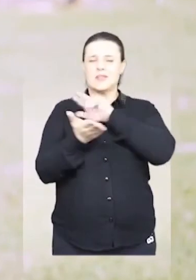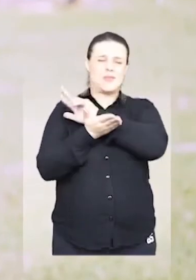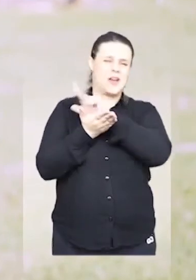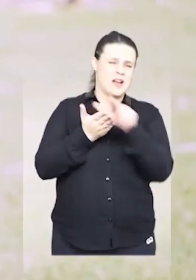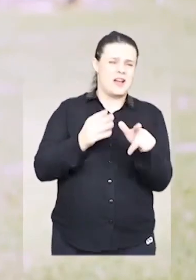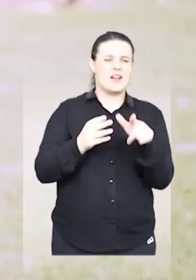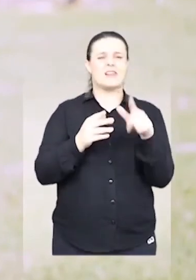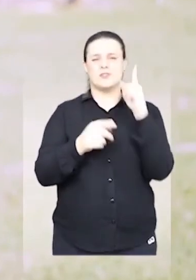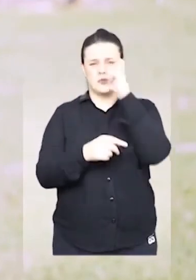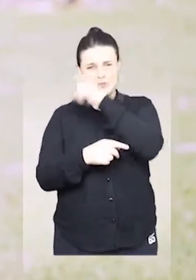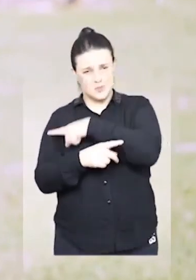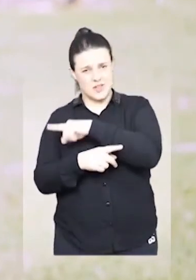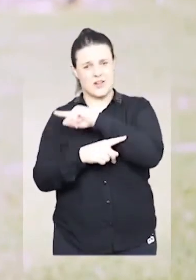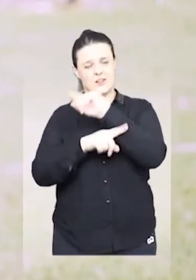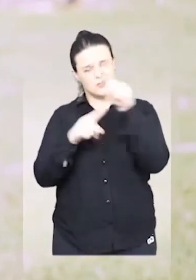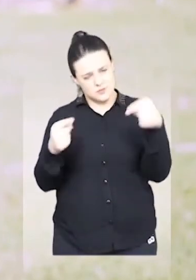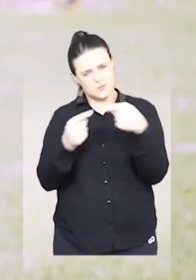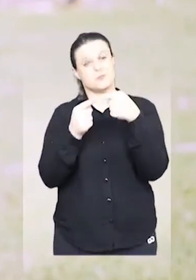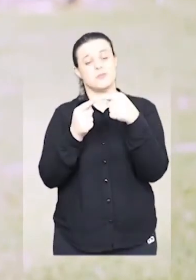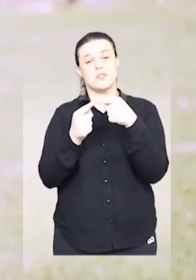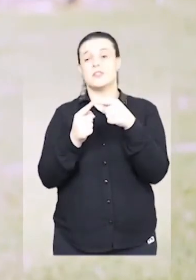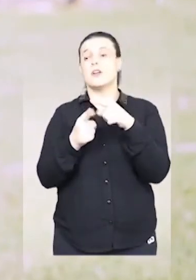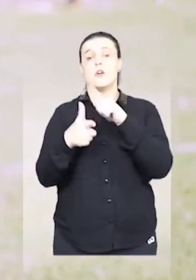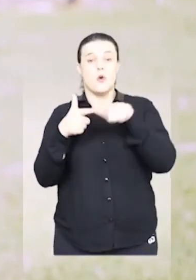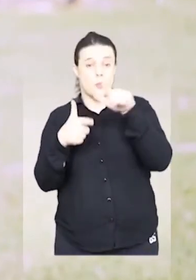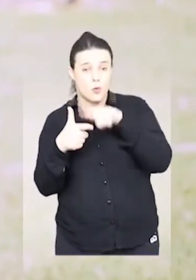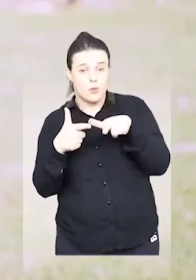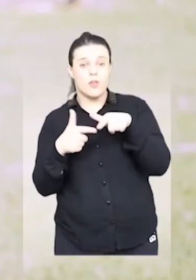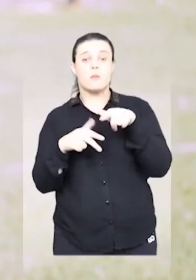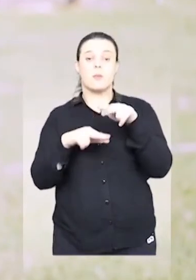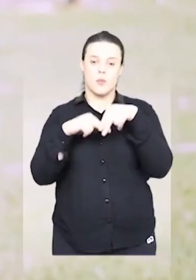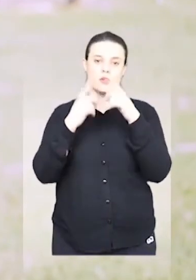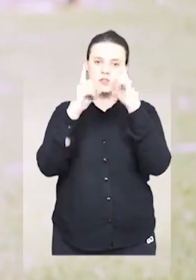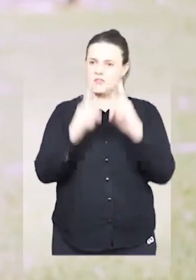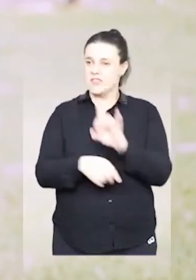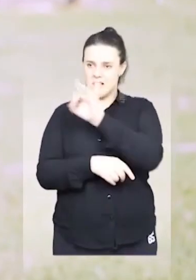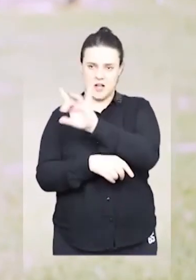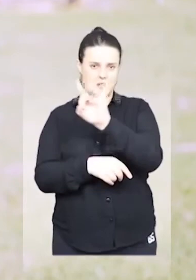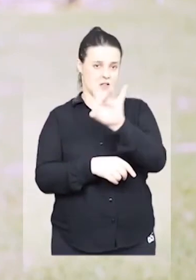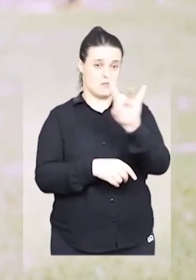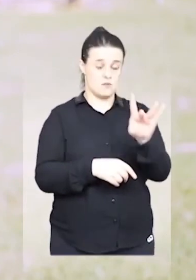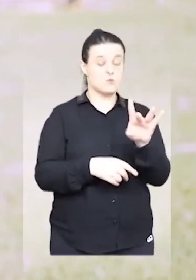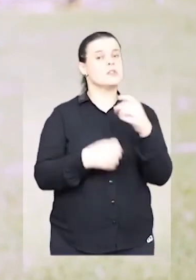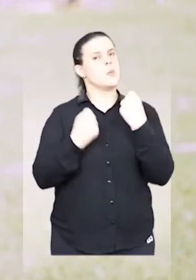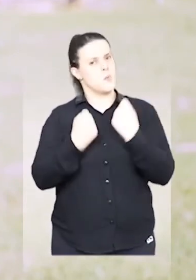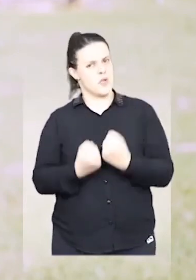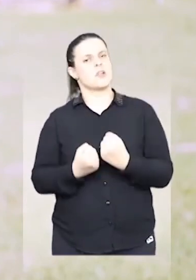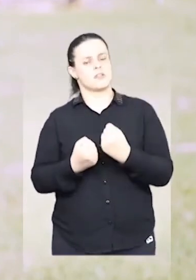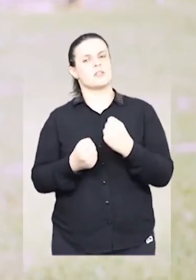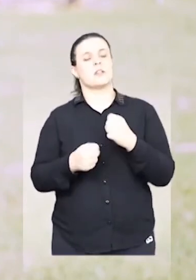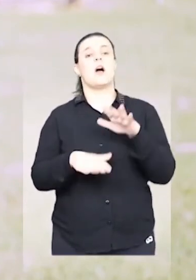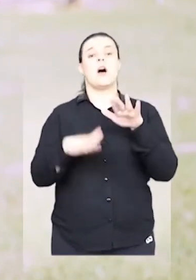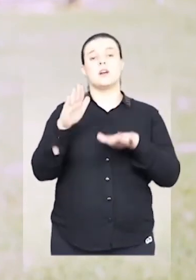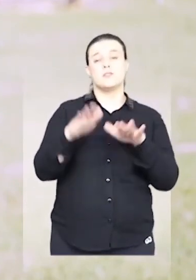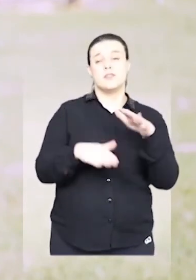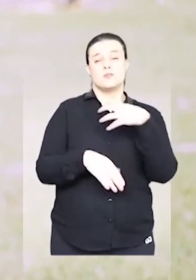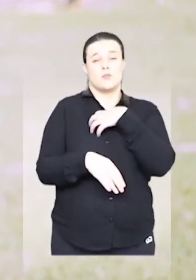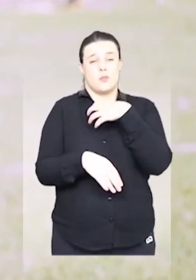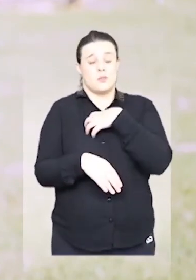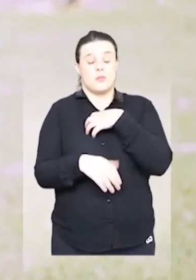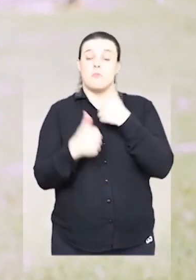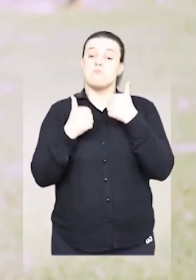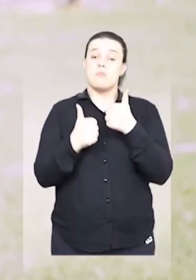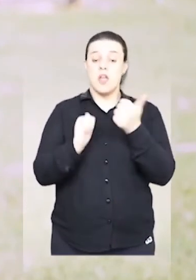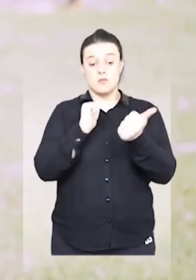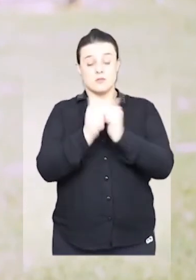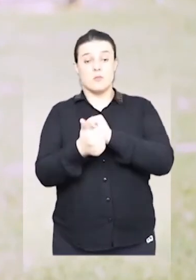tem todas as dificuldades associadas a isso e os problemas relacionados à deficiência de cada um, então pesa bastante.